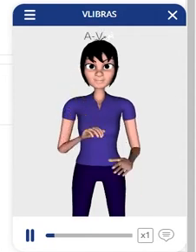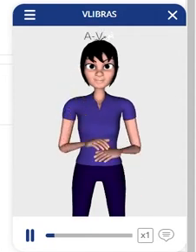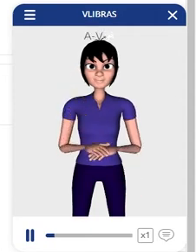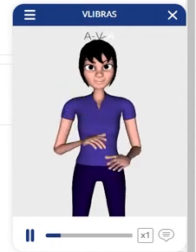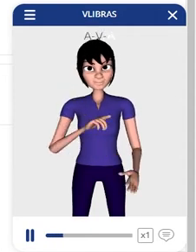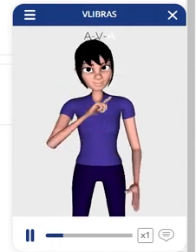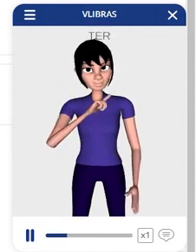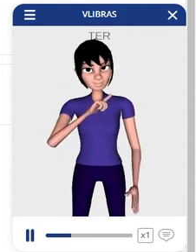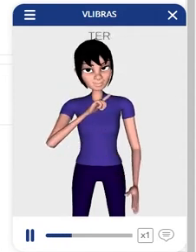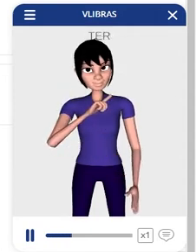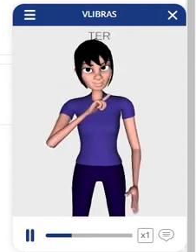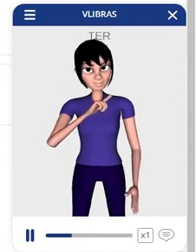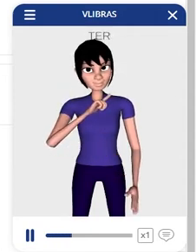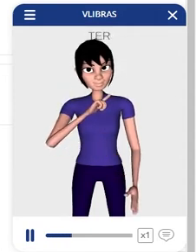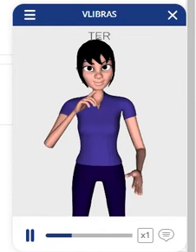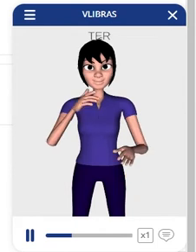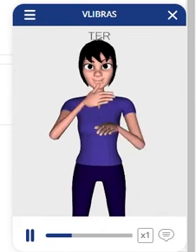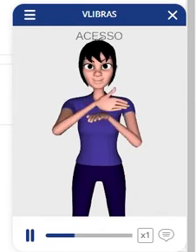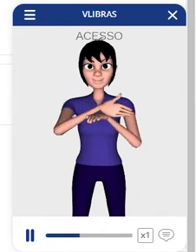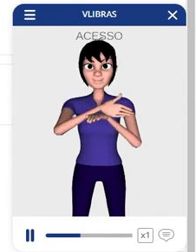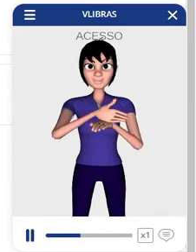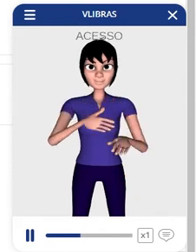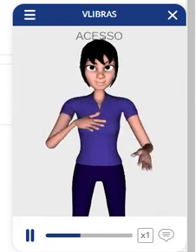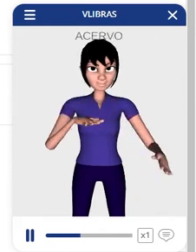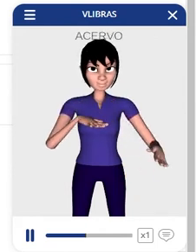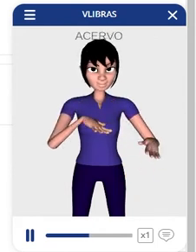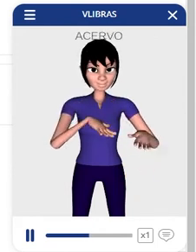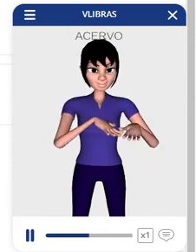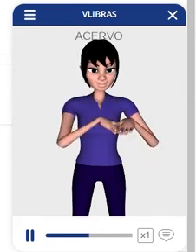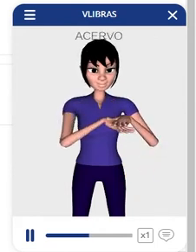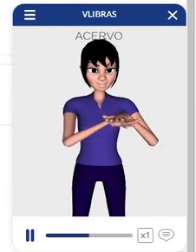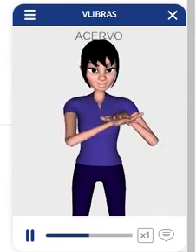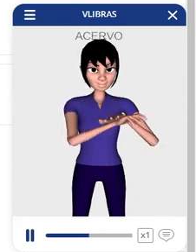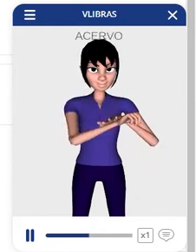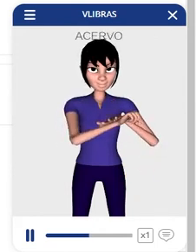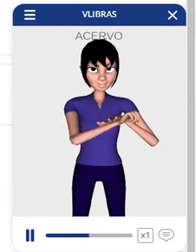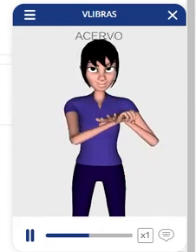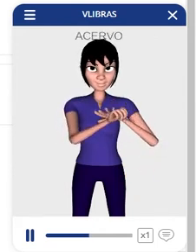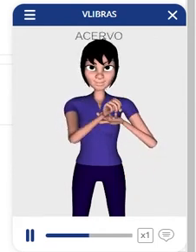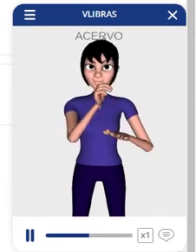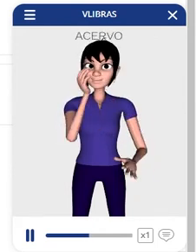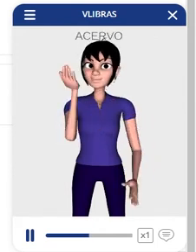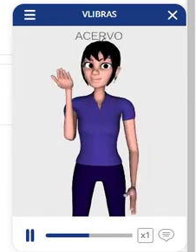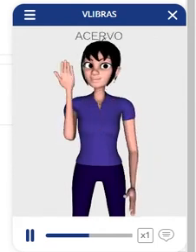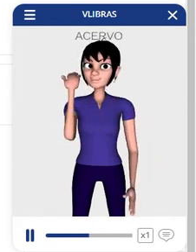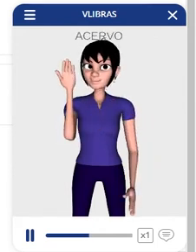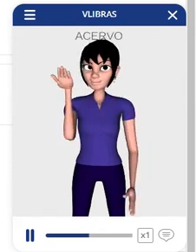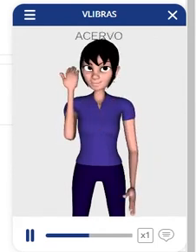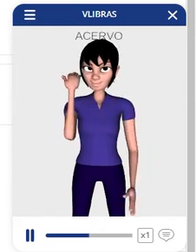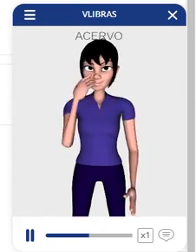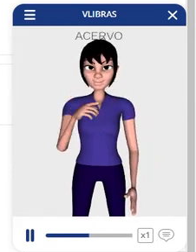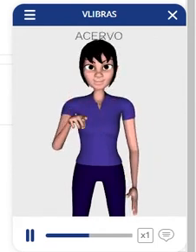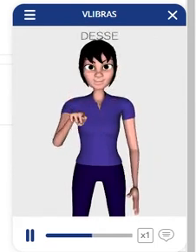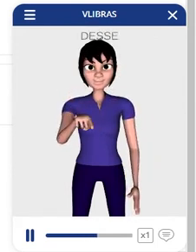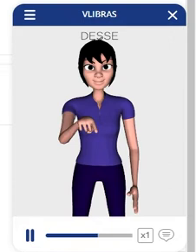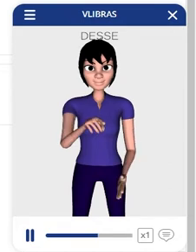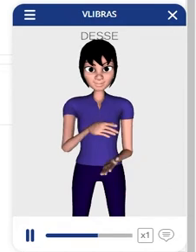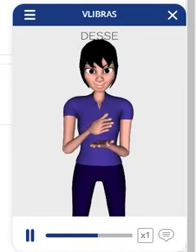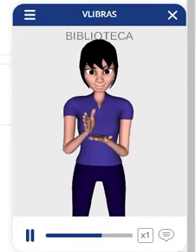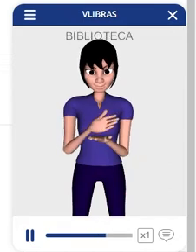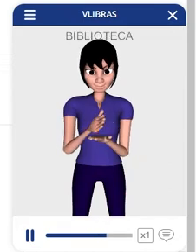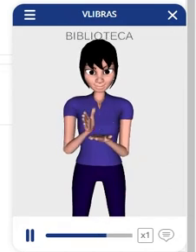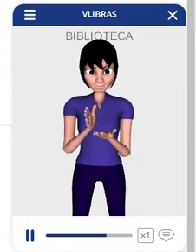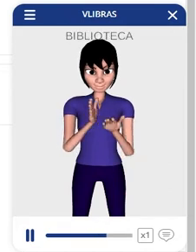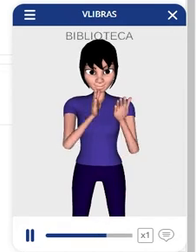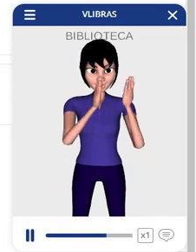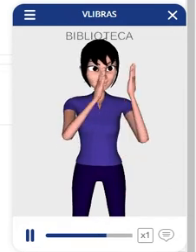troca de caracteres por exemplo o uso do arroba o uso de outros caracteres que não sejam padrão para